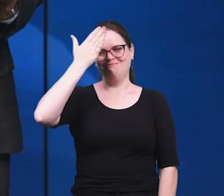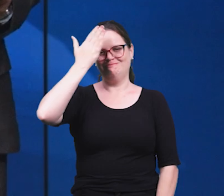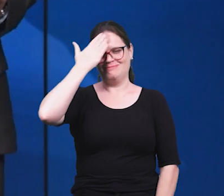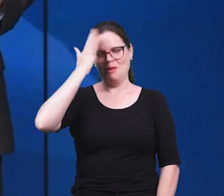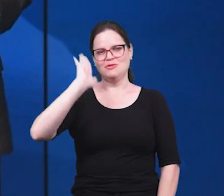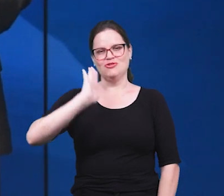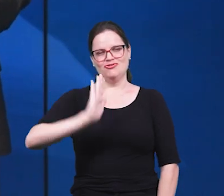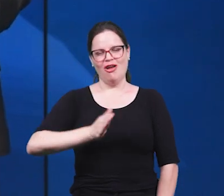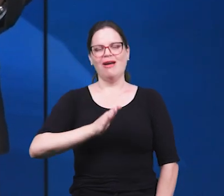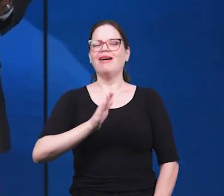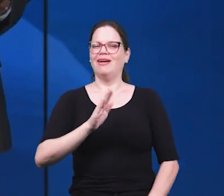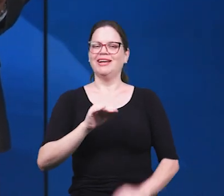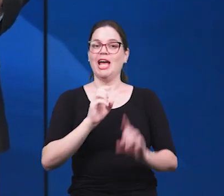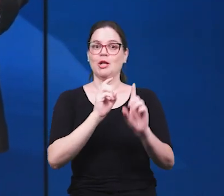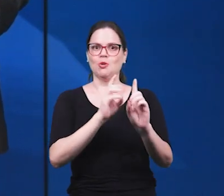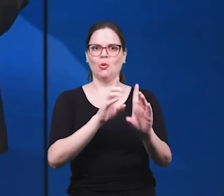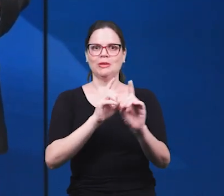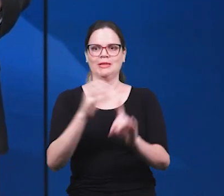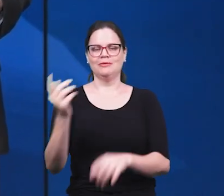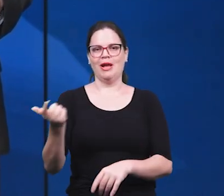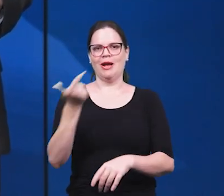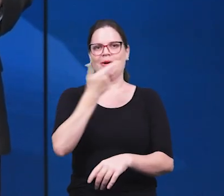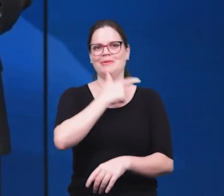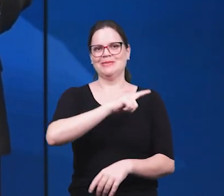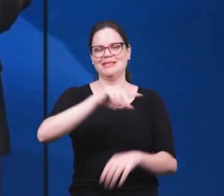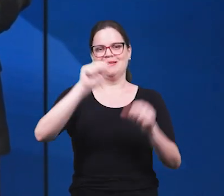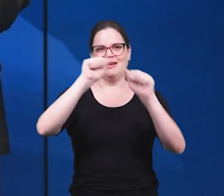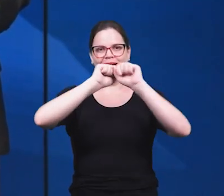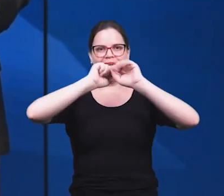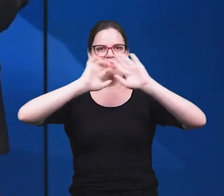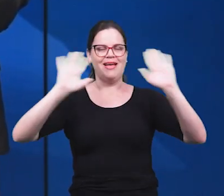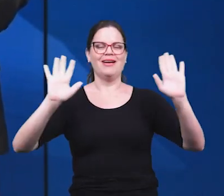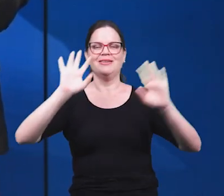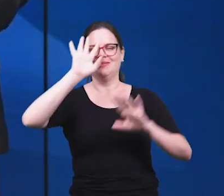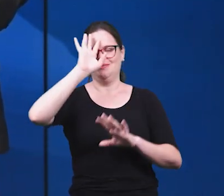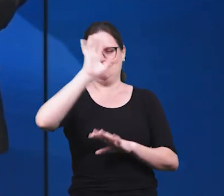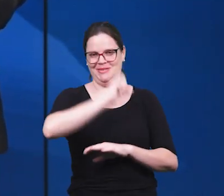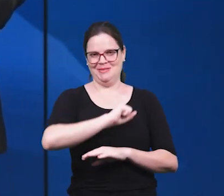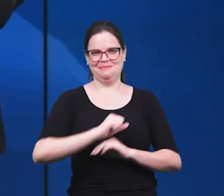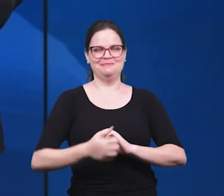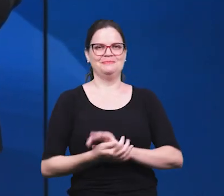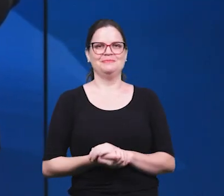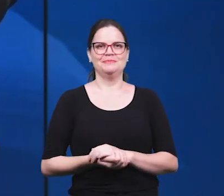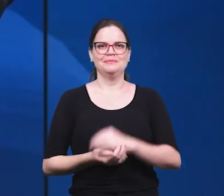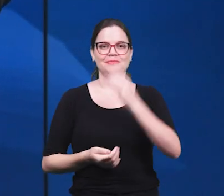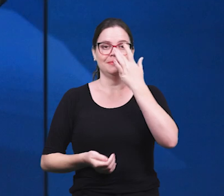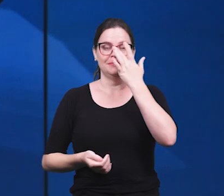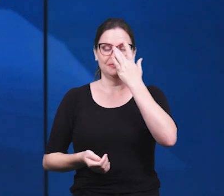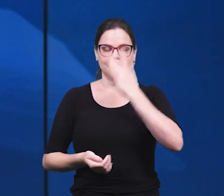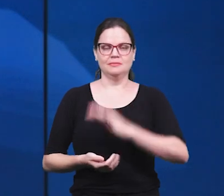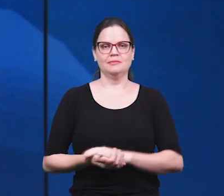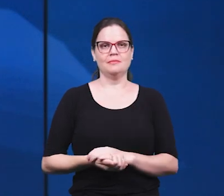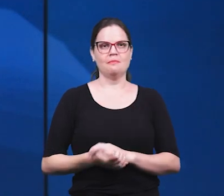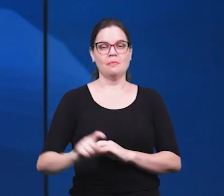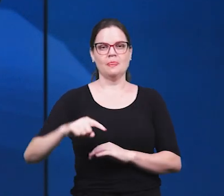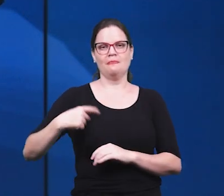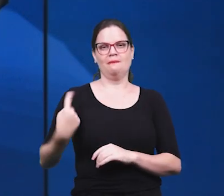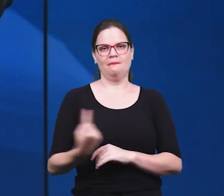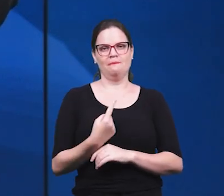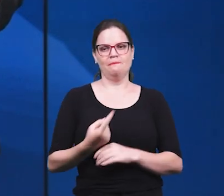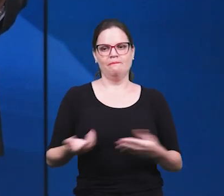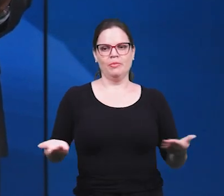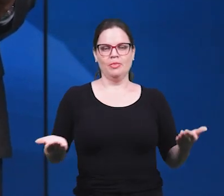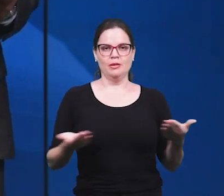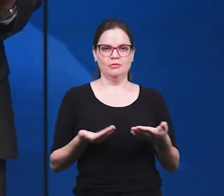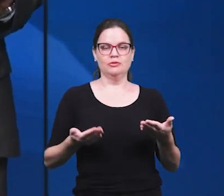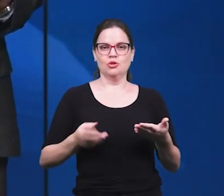doutrinário, ou seja, o conteúdo doutrinário, já possamos estar mais preparados dentro deste assunto, né? Porque nós estamos aqui para